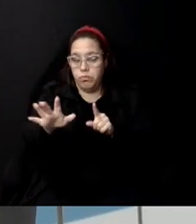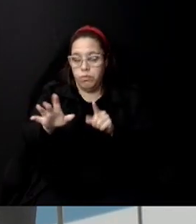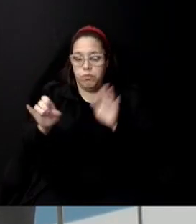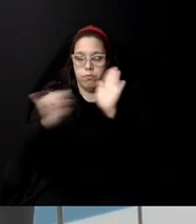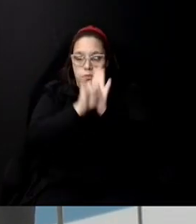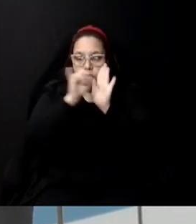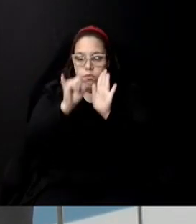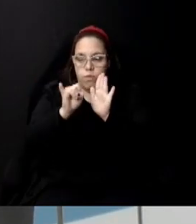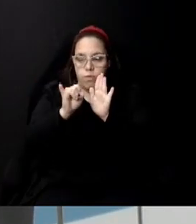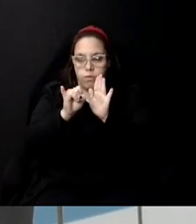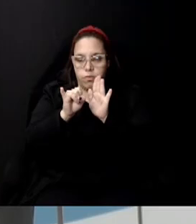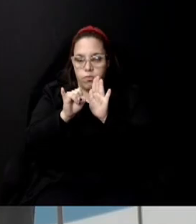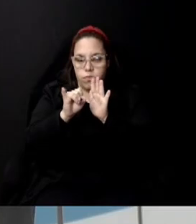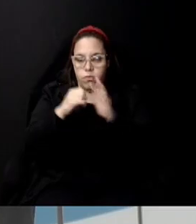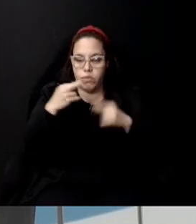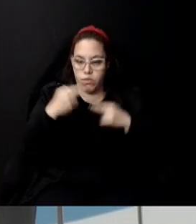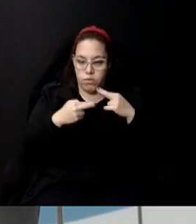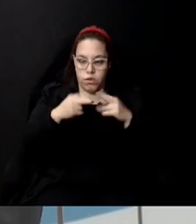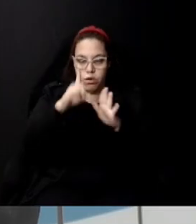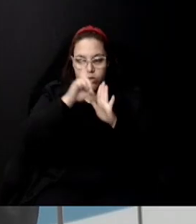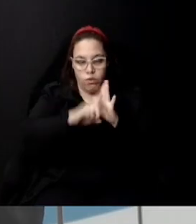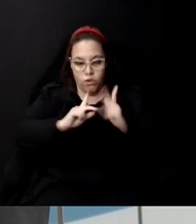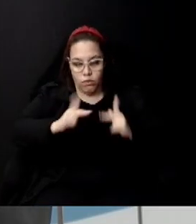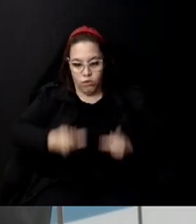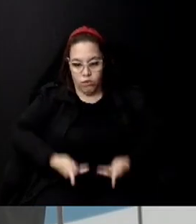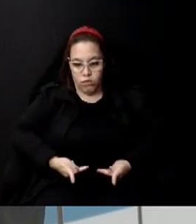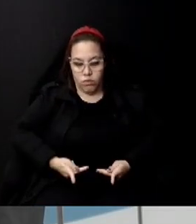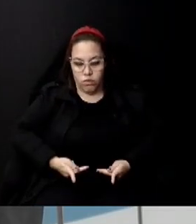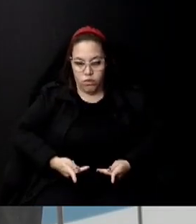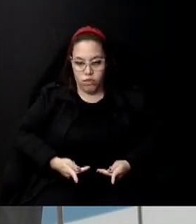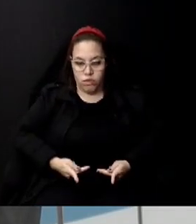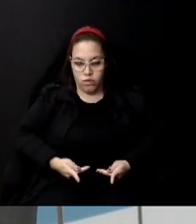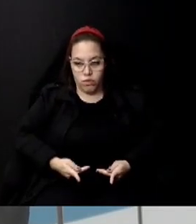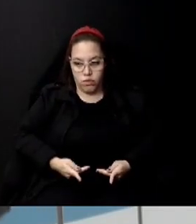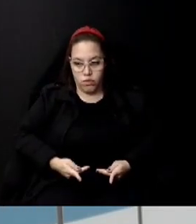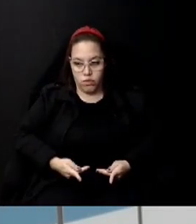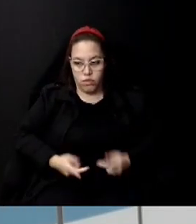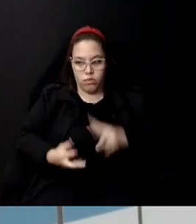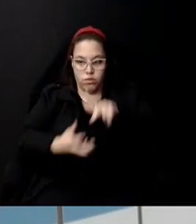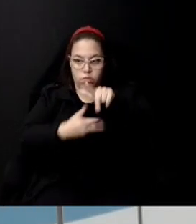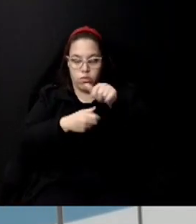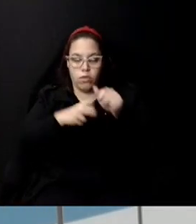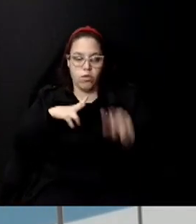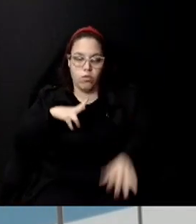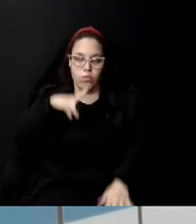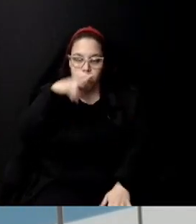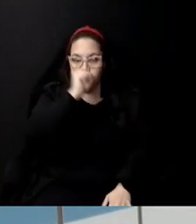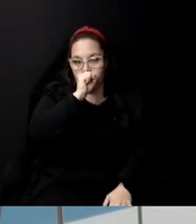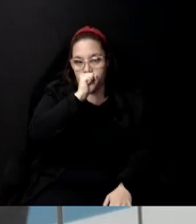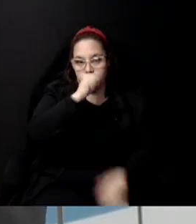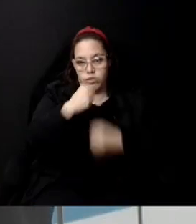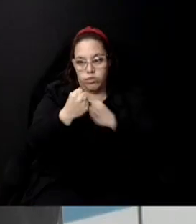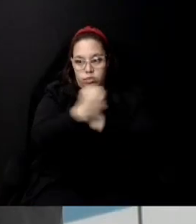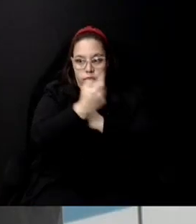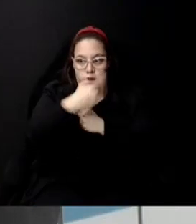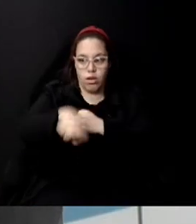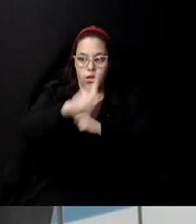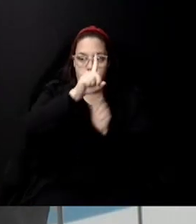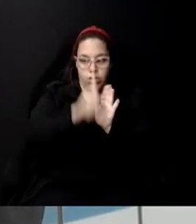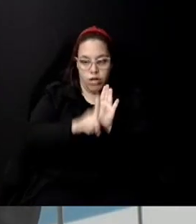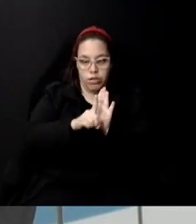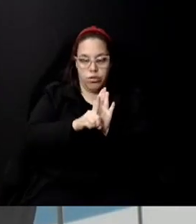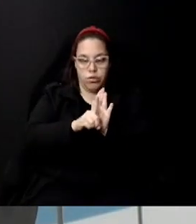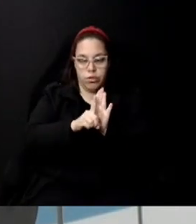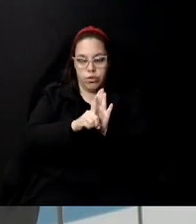uma violação ao direito internacional humanitário, mas que se tenha força para a proteção desses direitos. Um